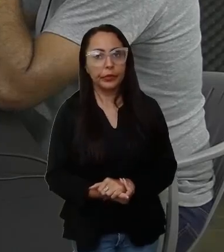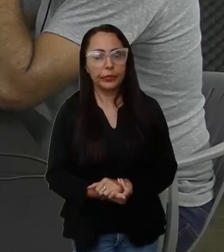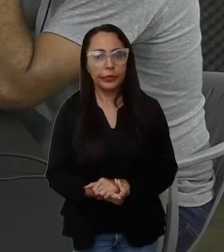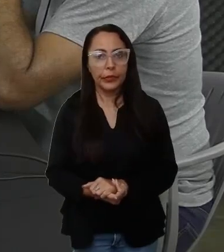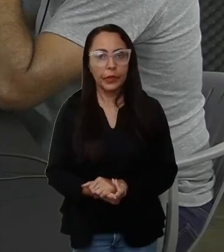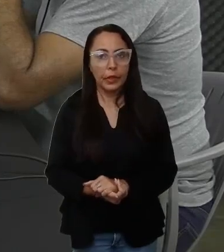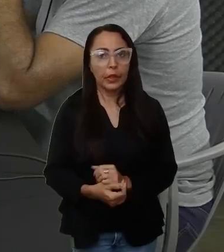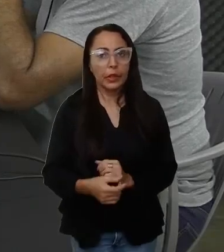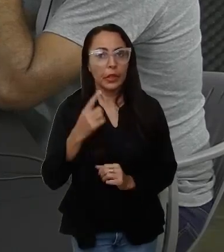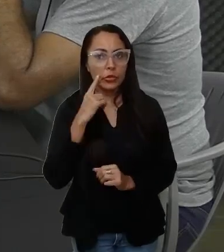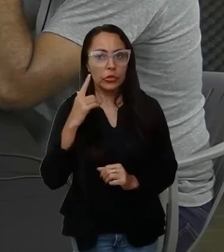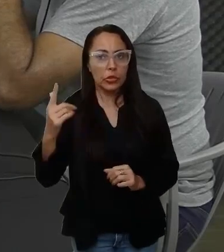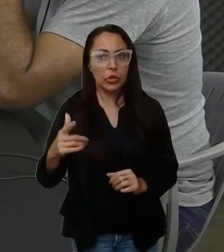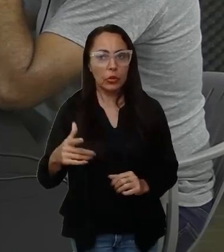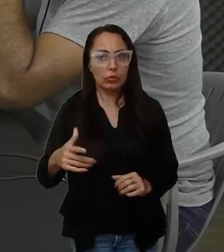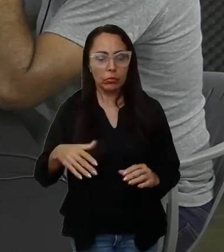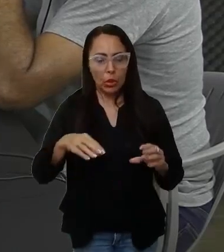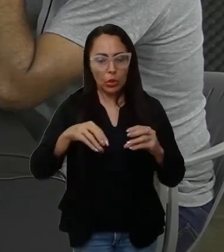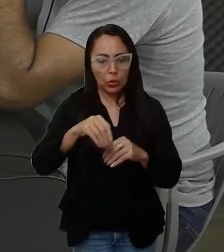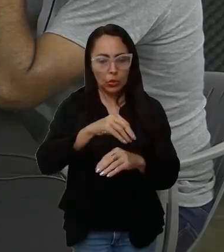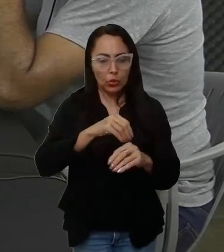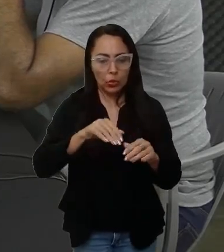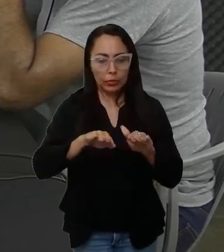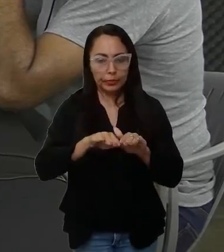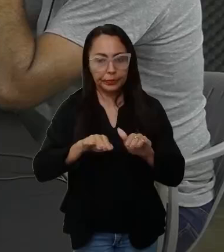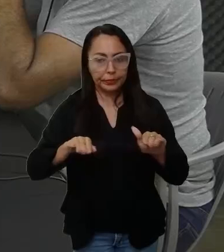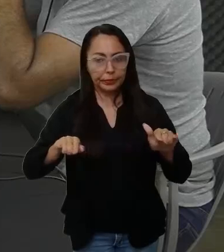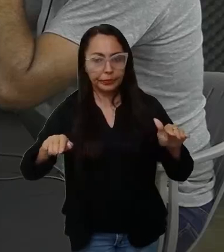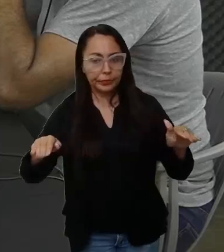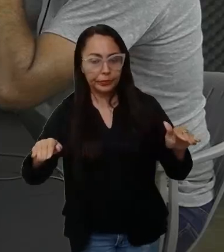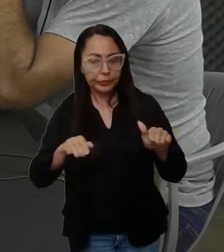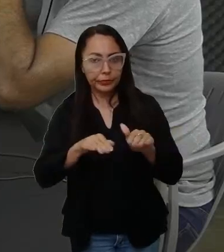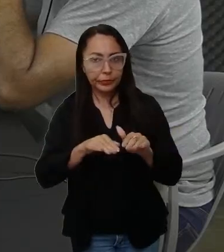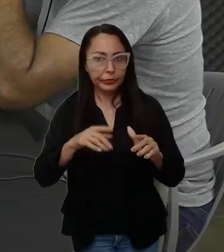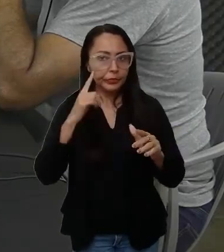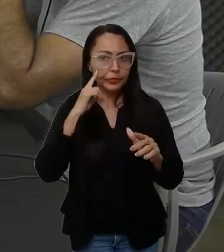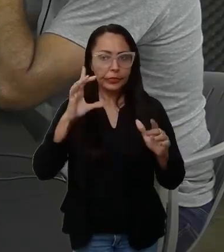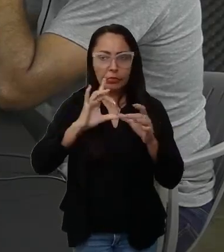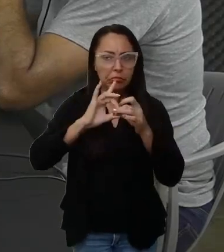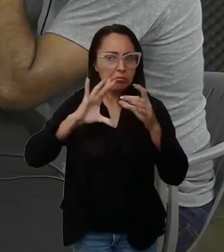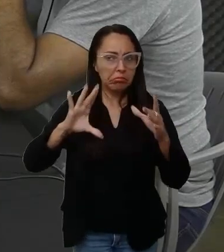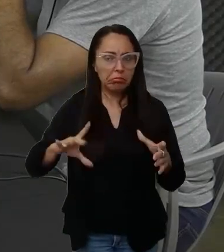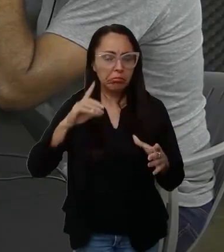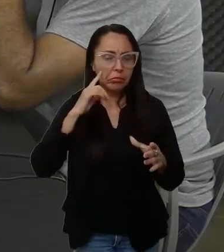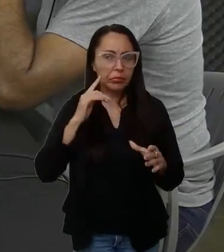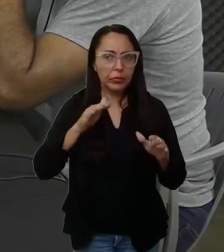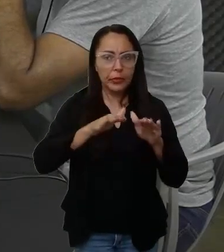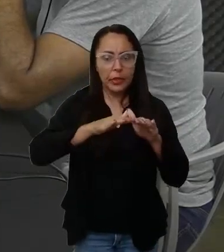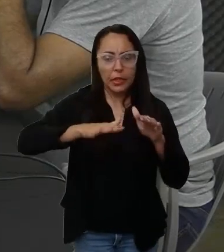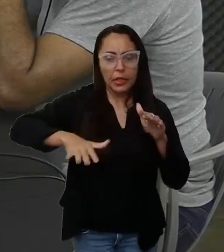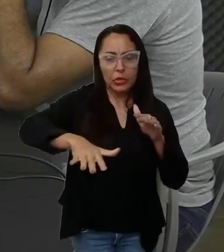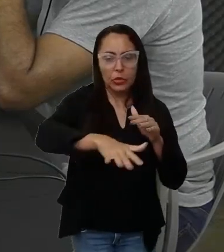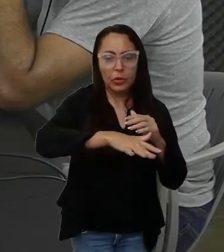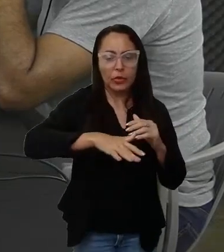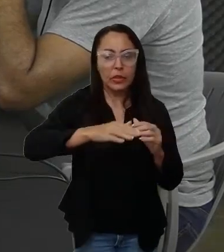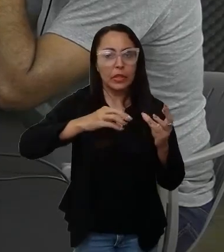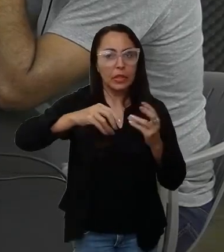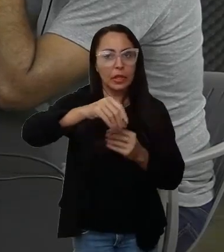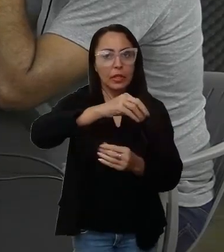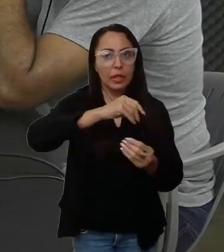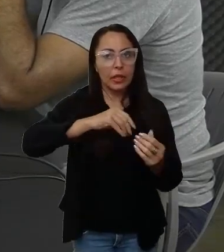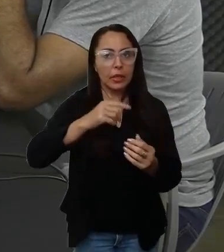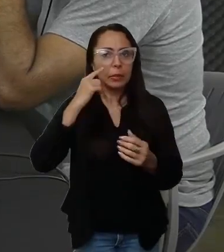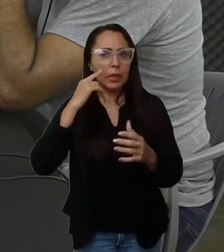no subsolo. Então esse carbono ele não está em suspensão e nem disponível na superfície da Terra. No momento em que você pega